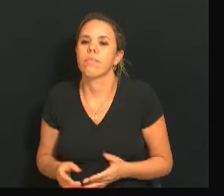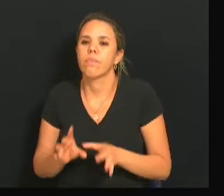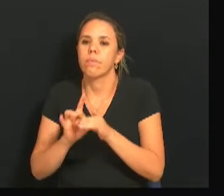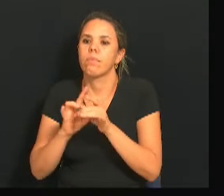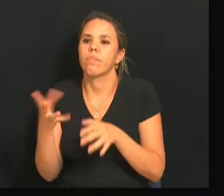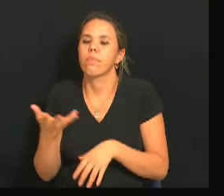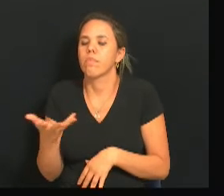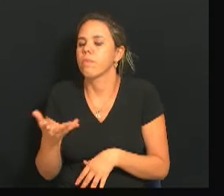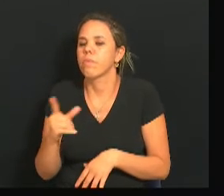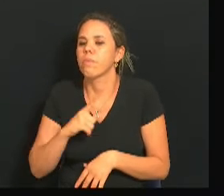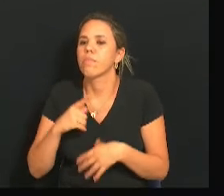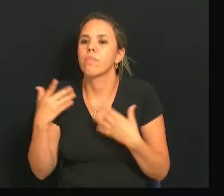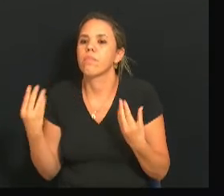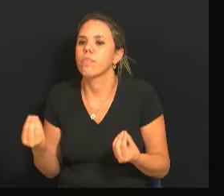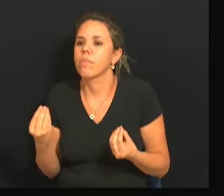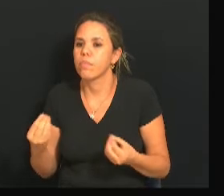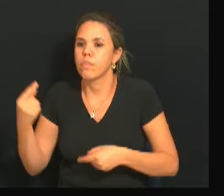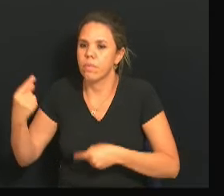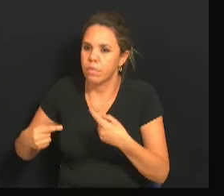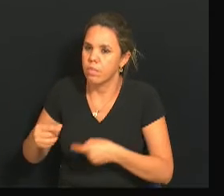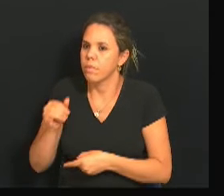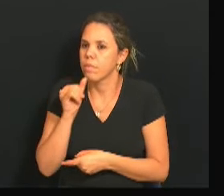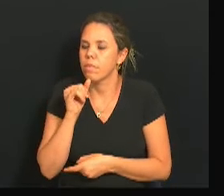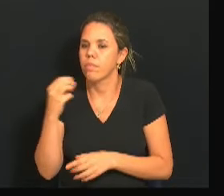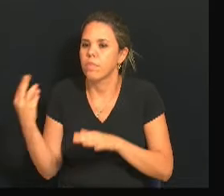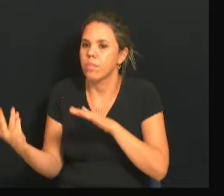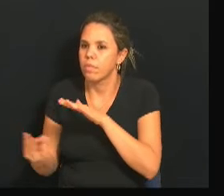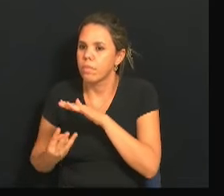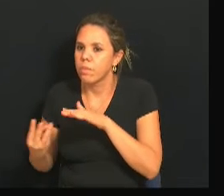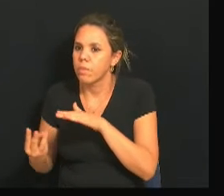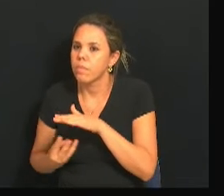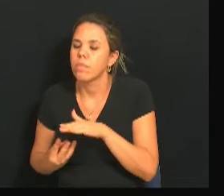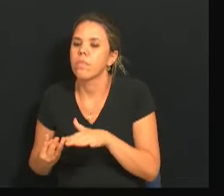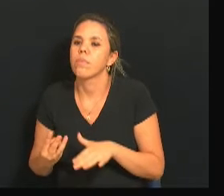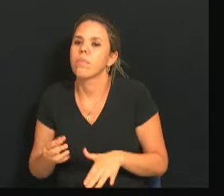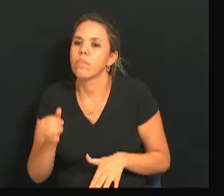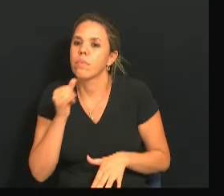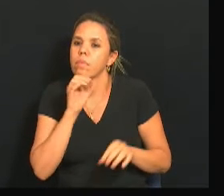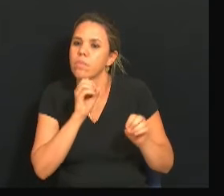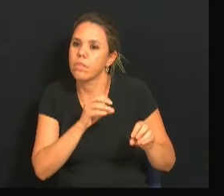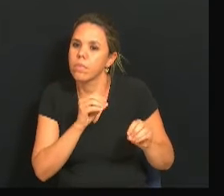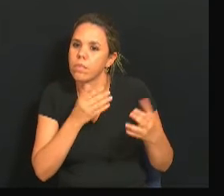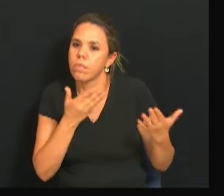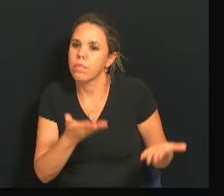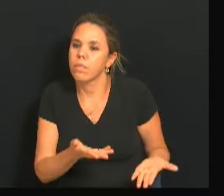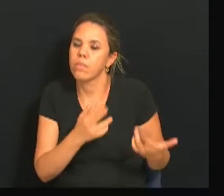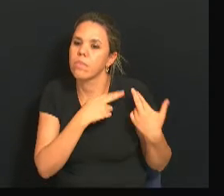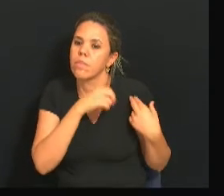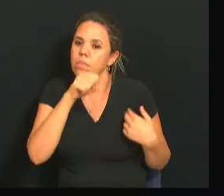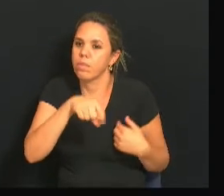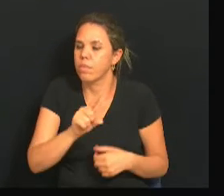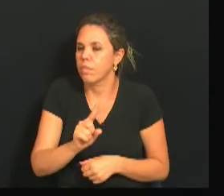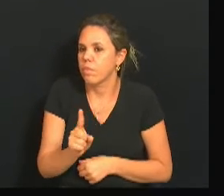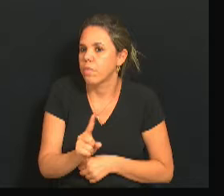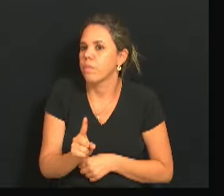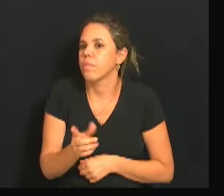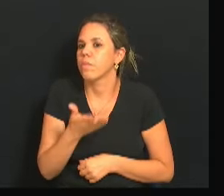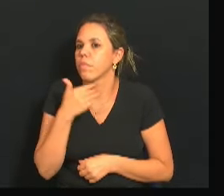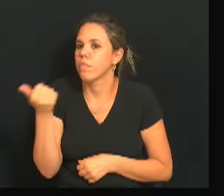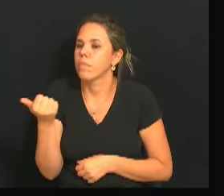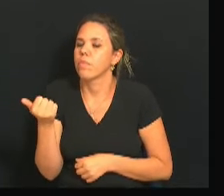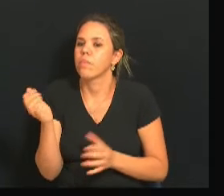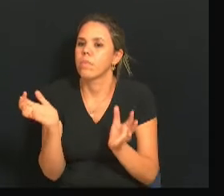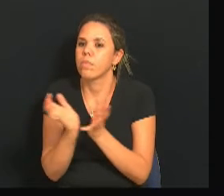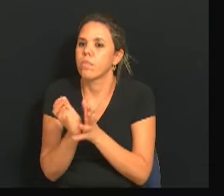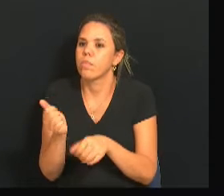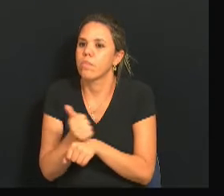gente tem para discutir, por exemplo, se a terceirização, no caso da educação, ela cabe ou não? Se não é melhor ter uma equipe mesmo